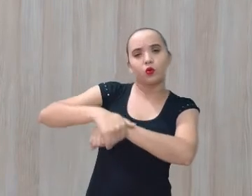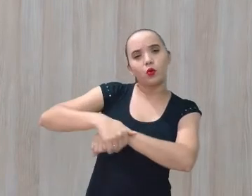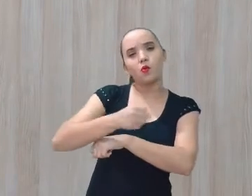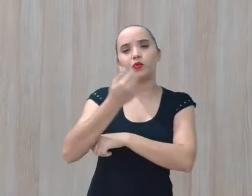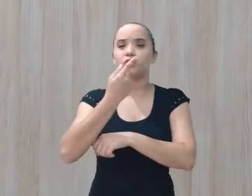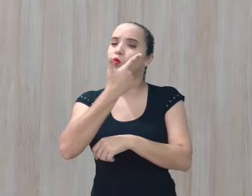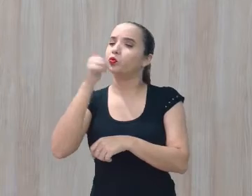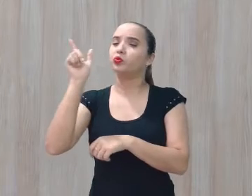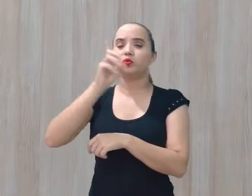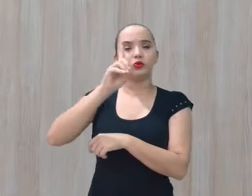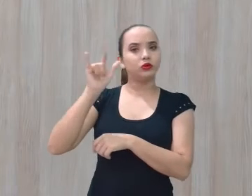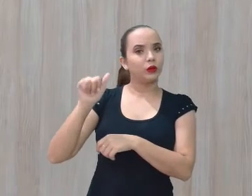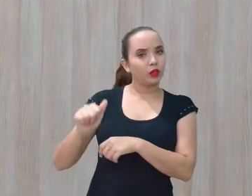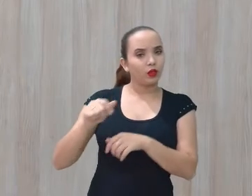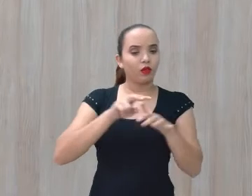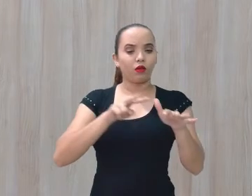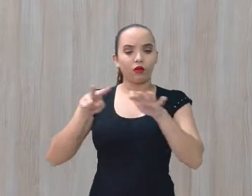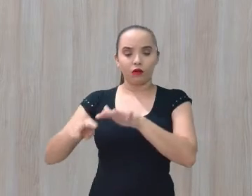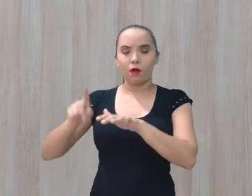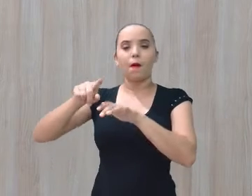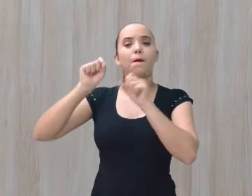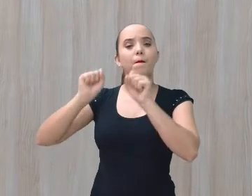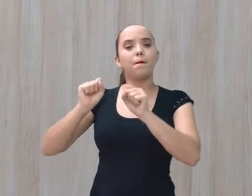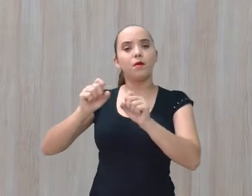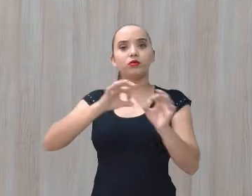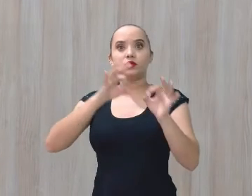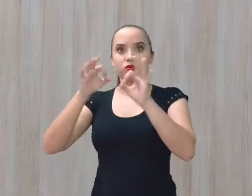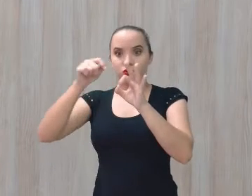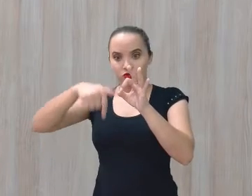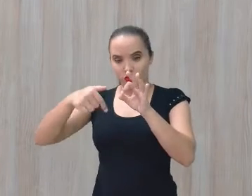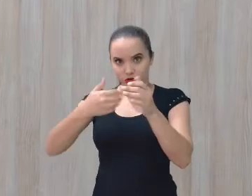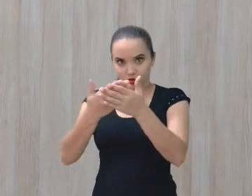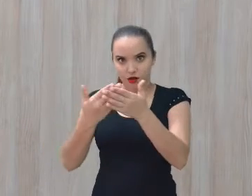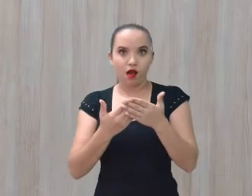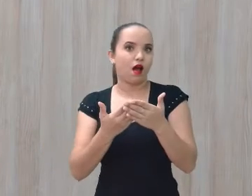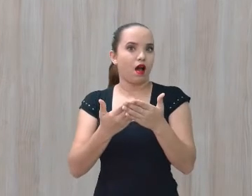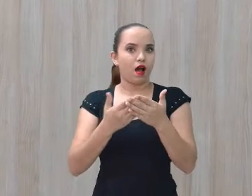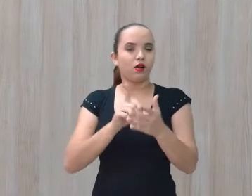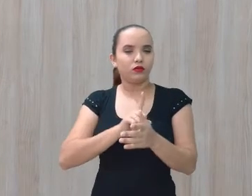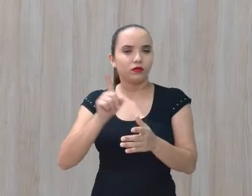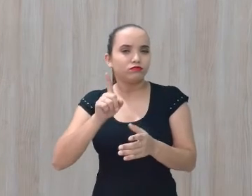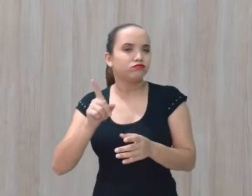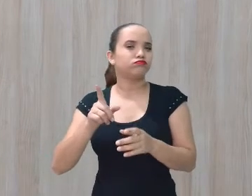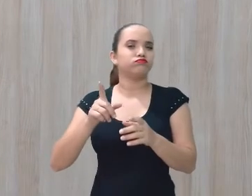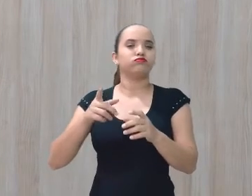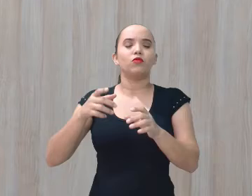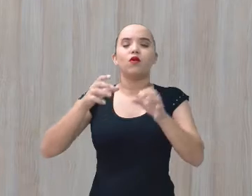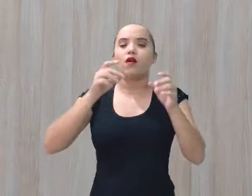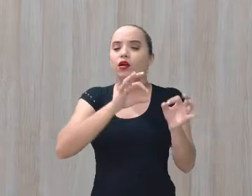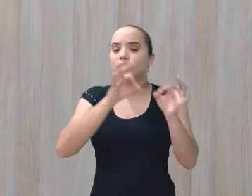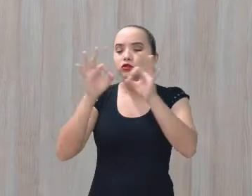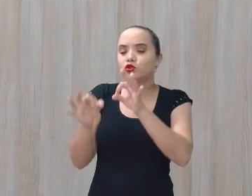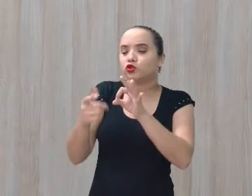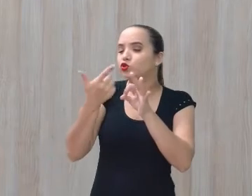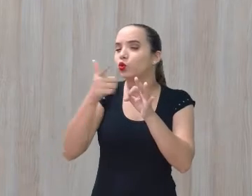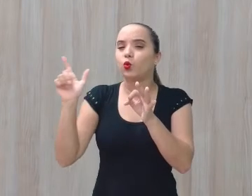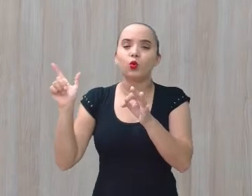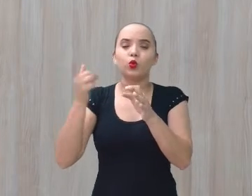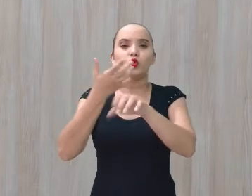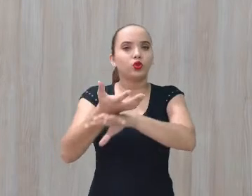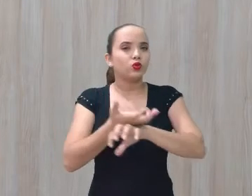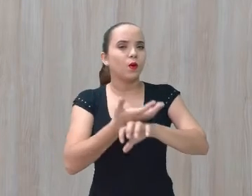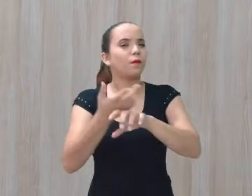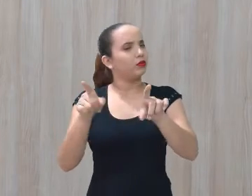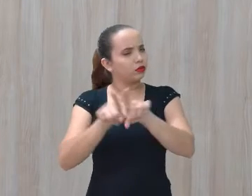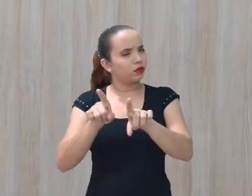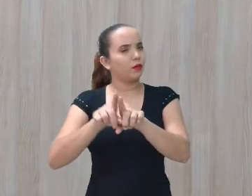da semana, você pode acessar essa aula e rever conteúdos de qualquer disciplina lá no